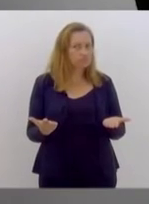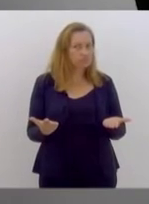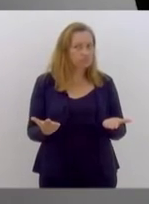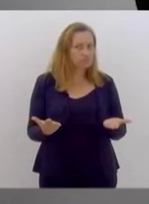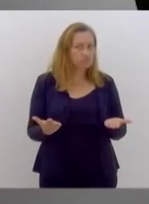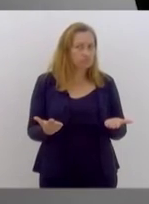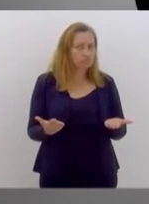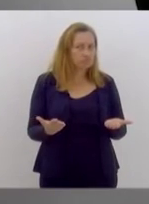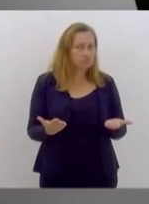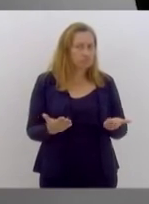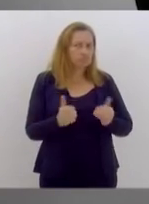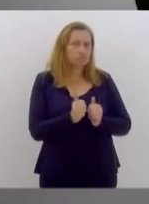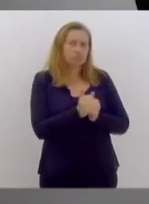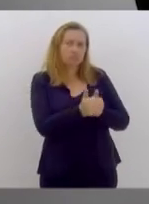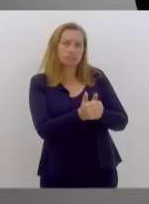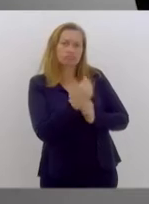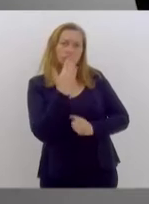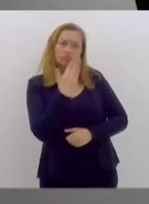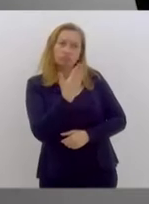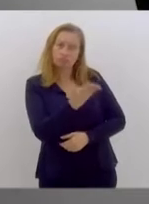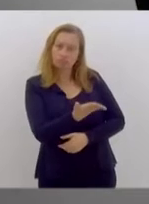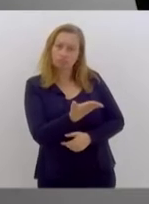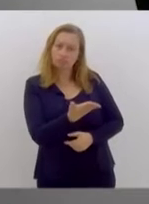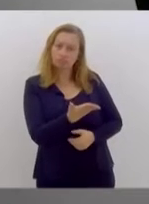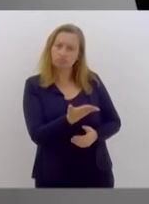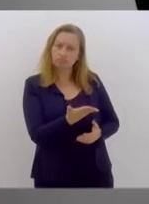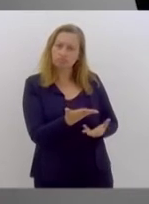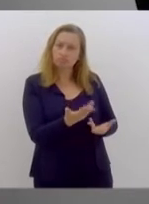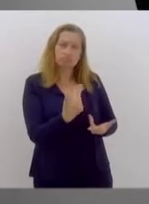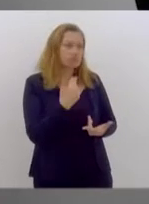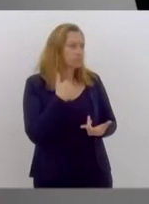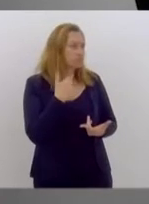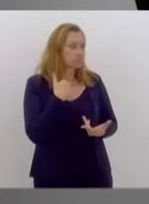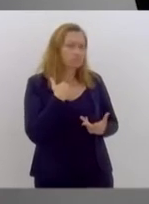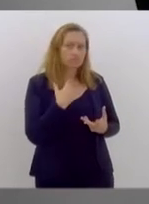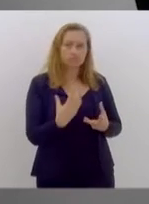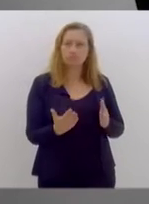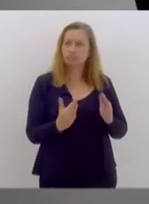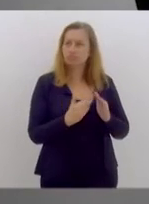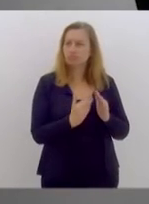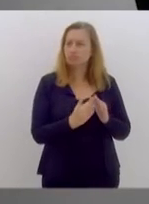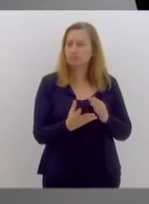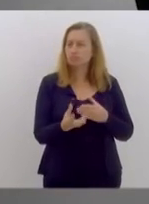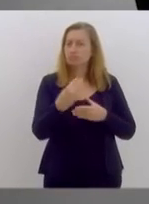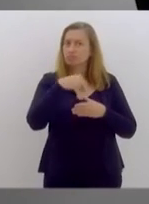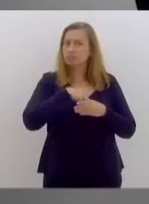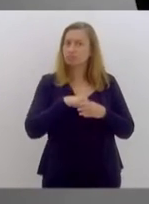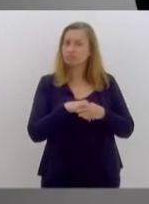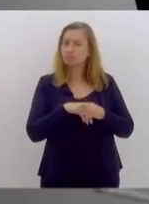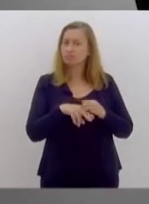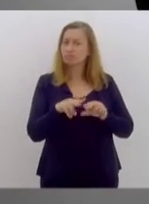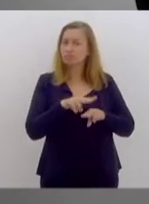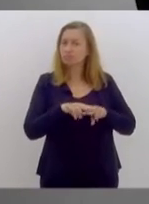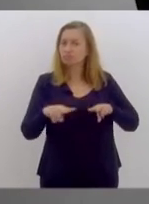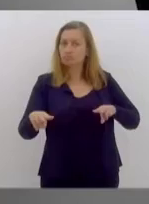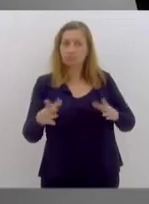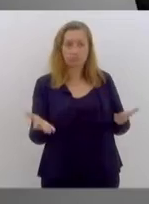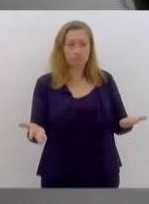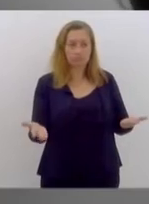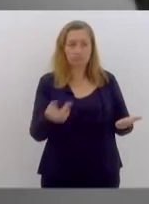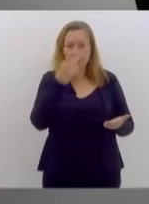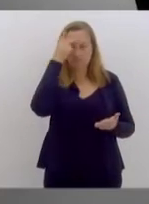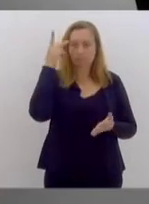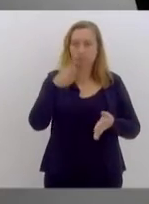esse segmento que tá dentro da faixa de domínio que não pode ter habitação na faixa de domínio inclusive com pessoas animais